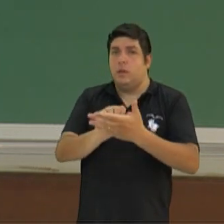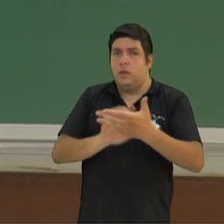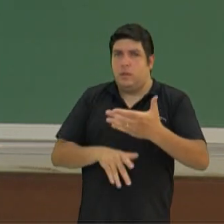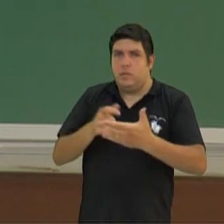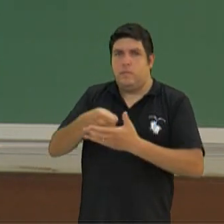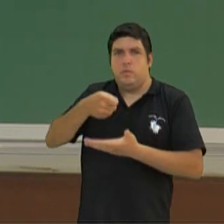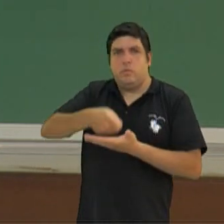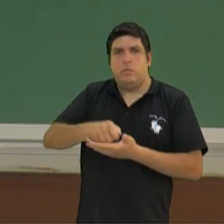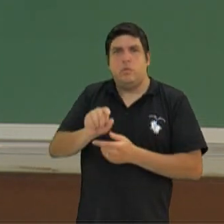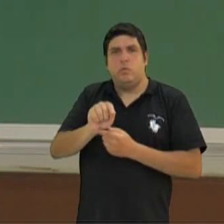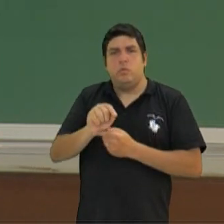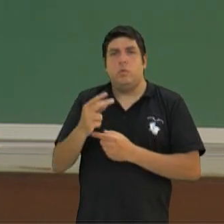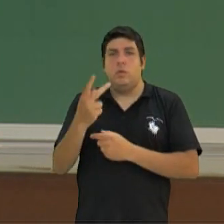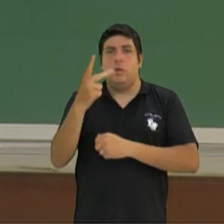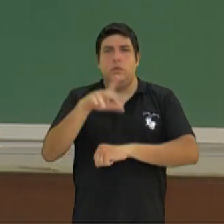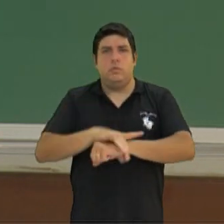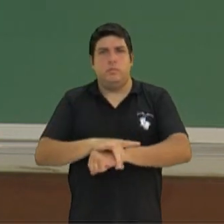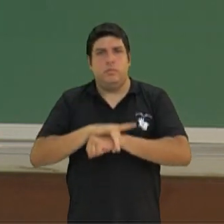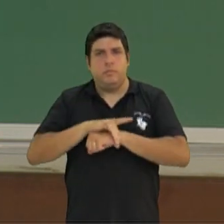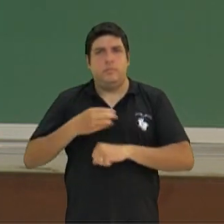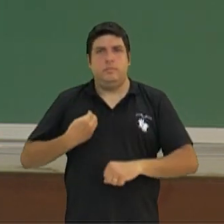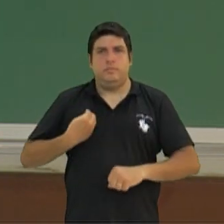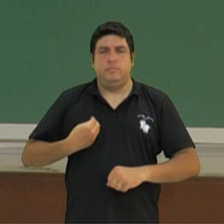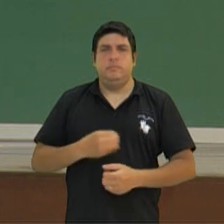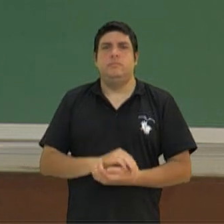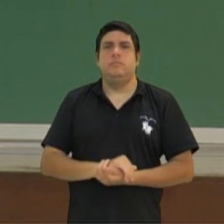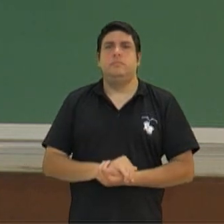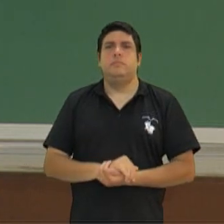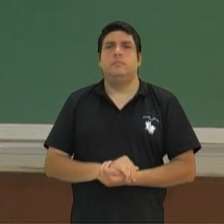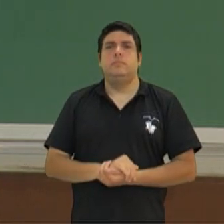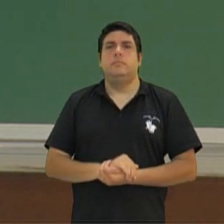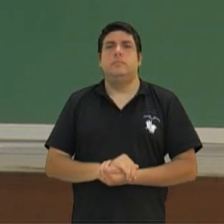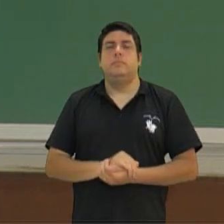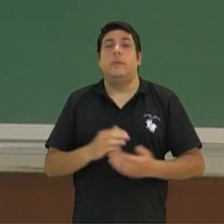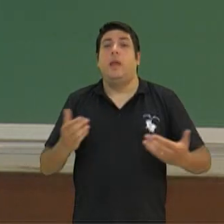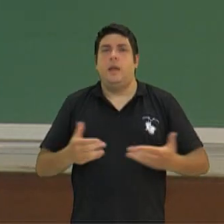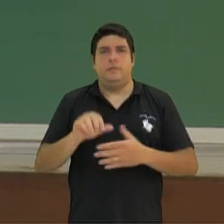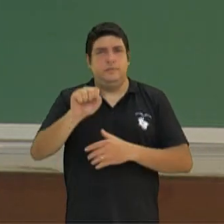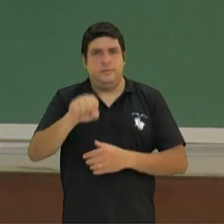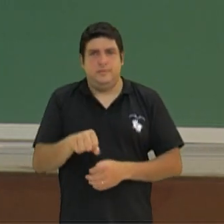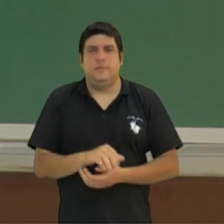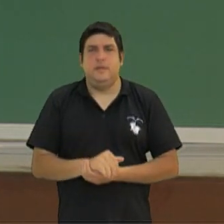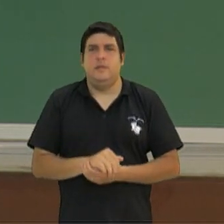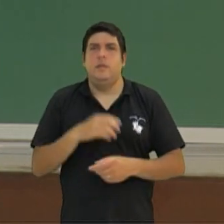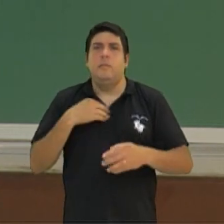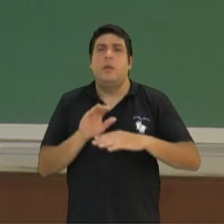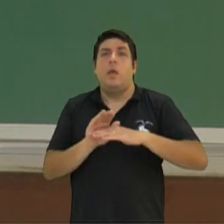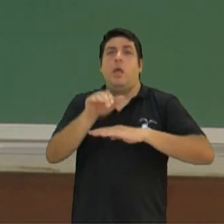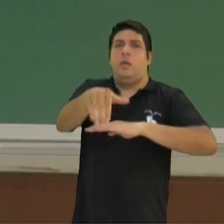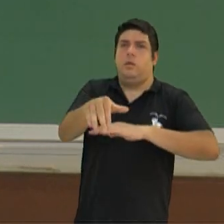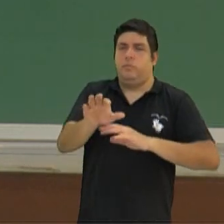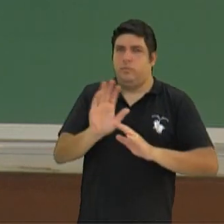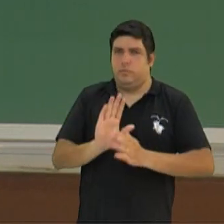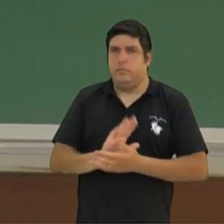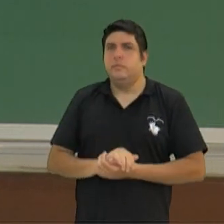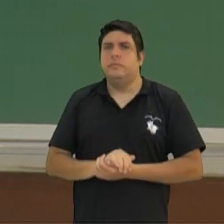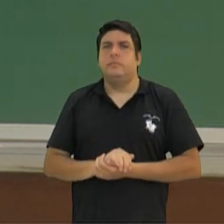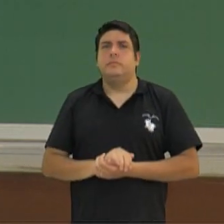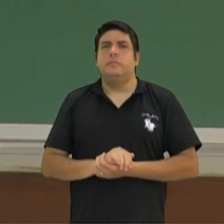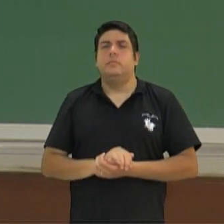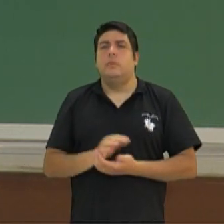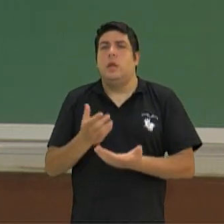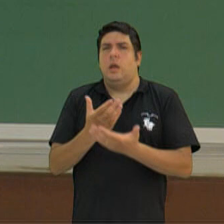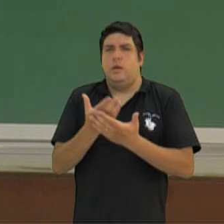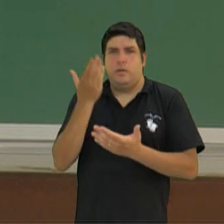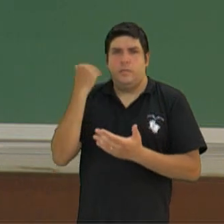poder garantir a tua presença, beleza? Agora sim, só para não pular os slides aqui. Lembra que na aula passada a gente